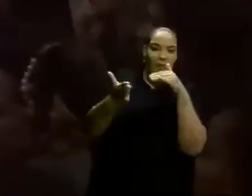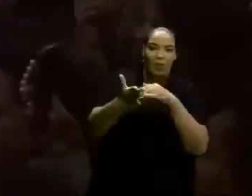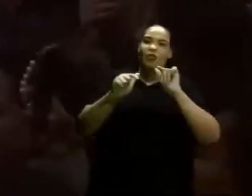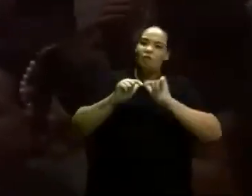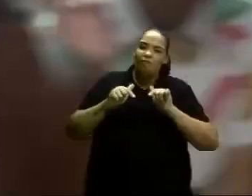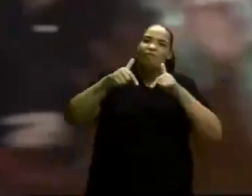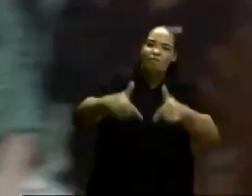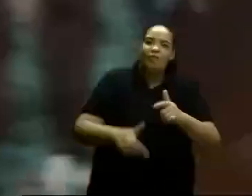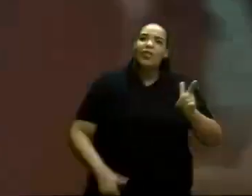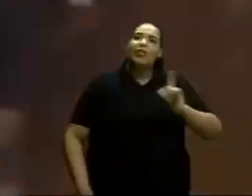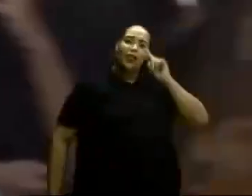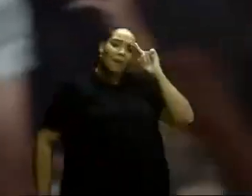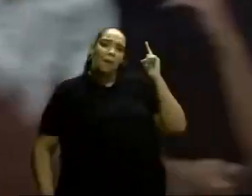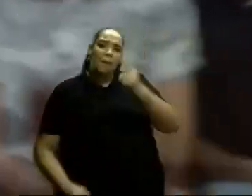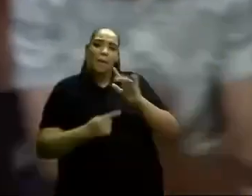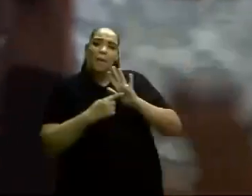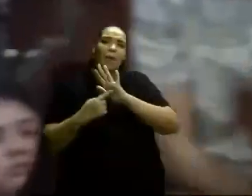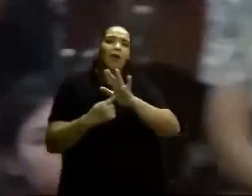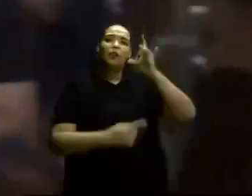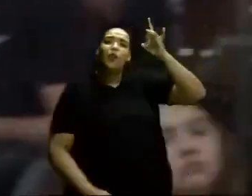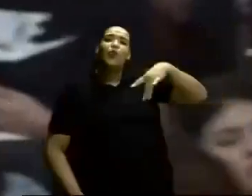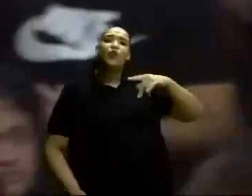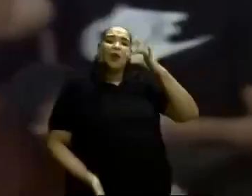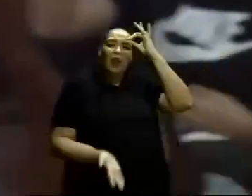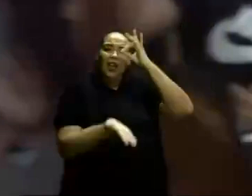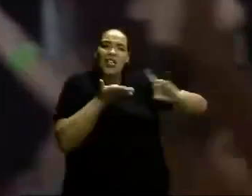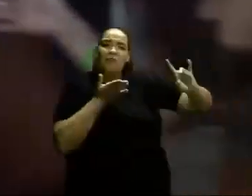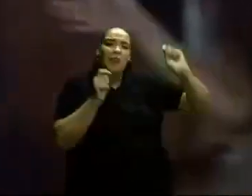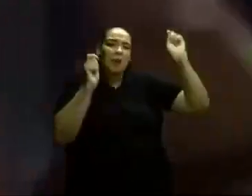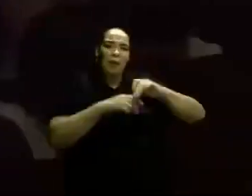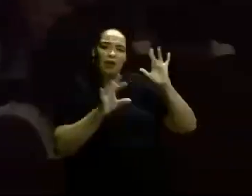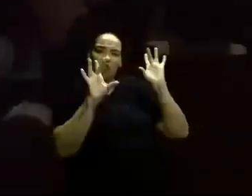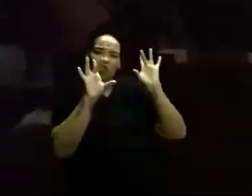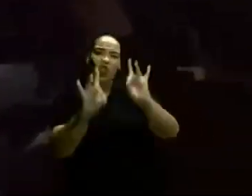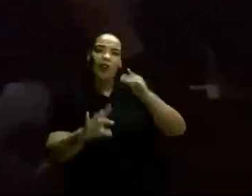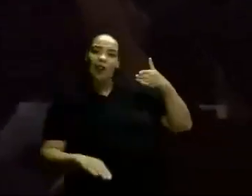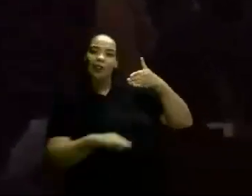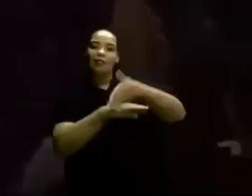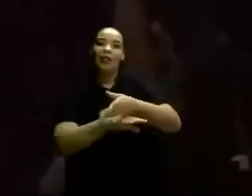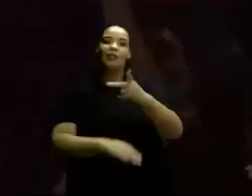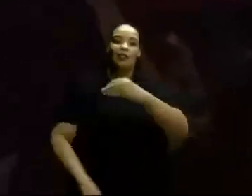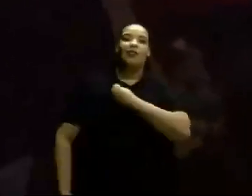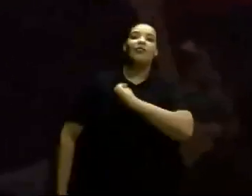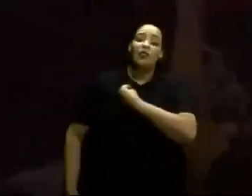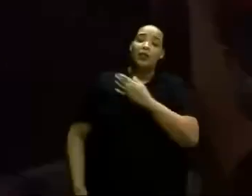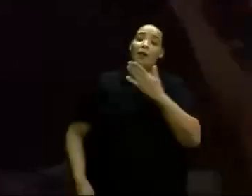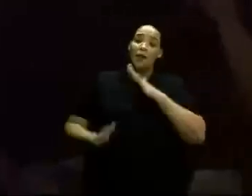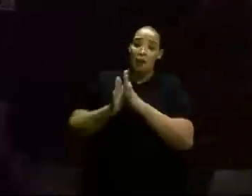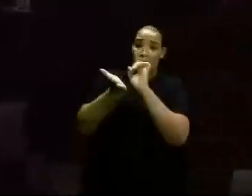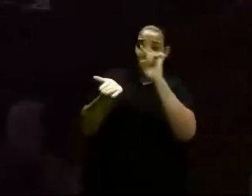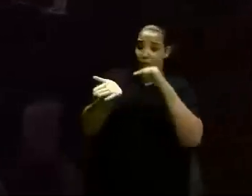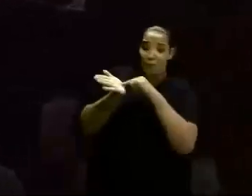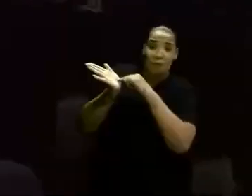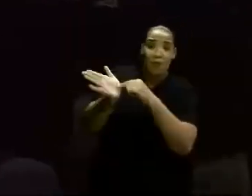minha palavra determina até onde o teu inimigo pode entrar, a minha palavra determina até